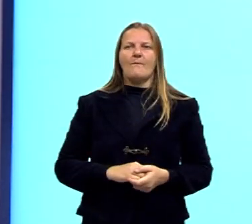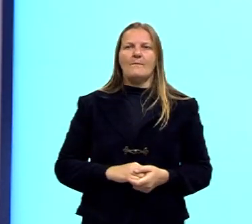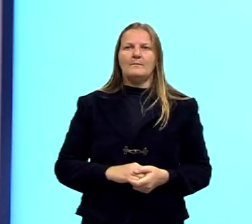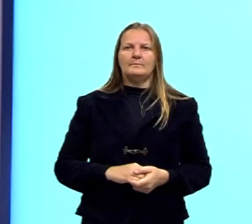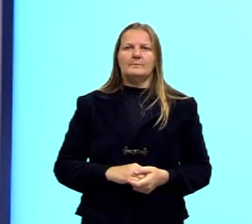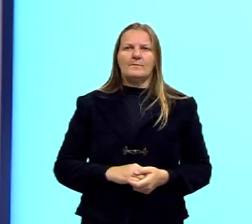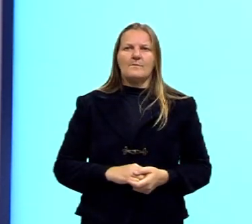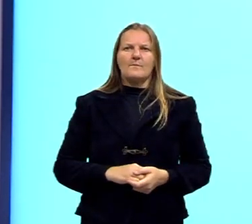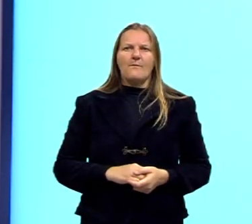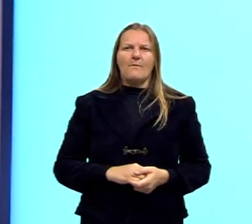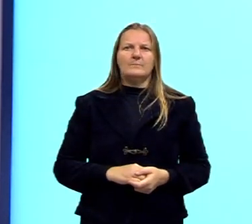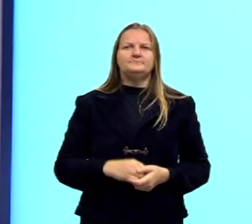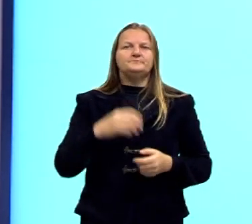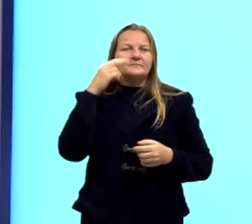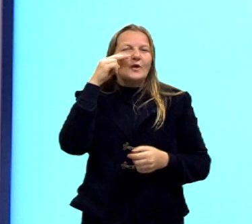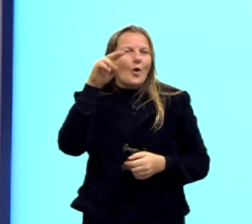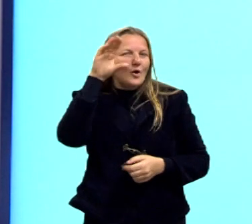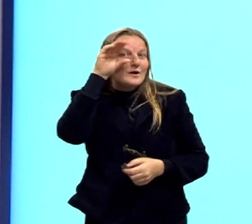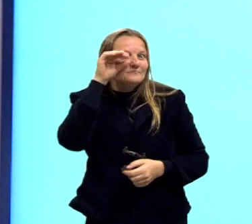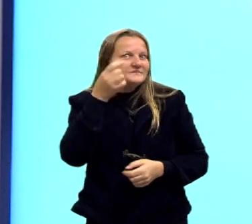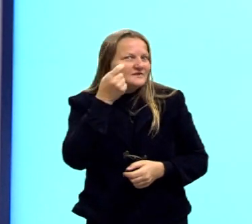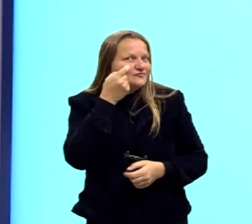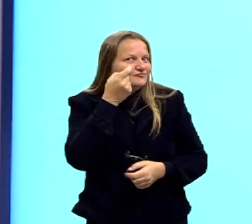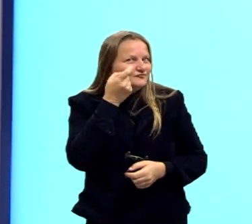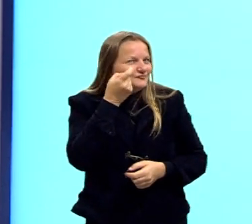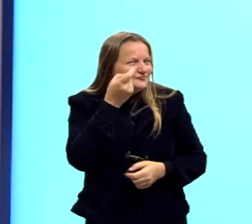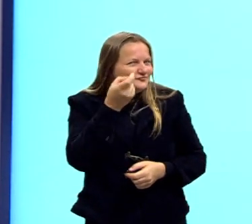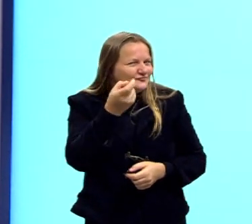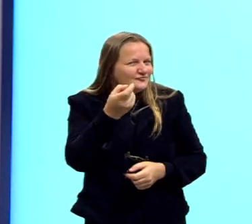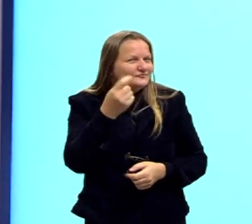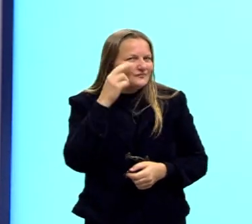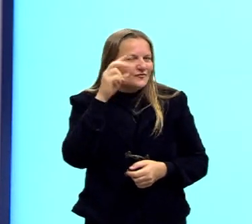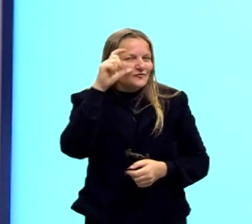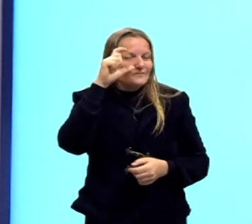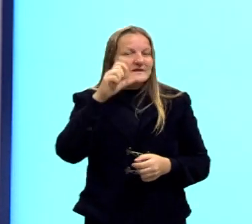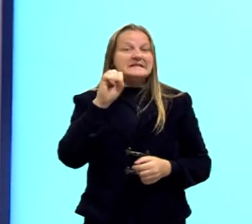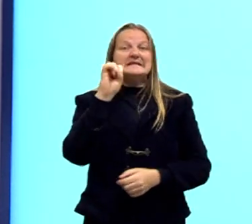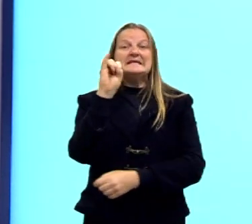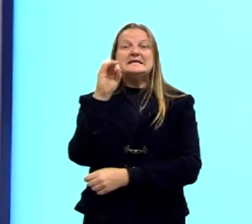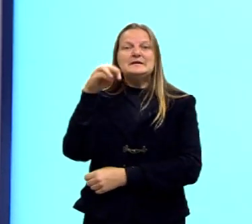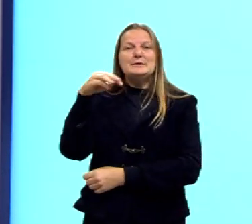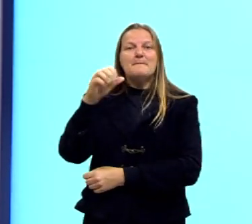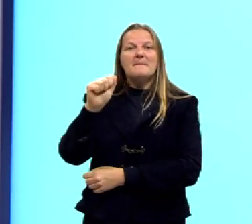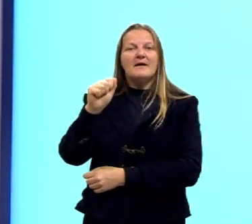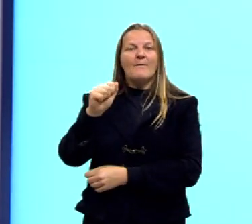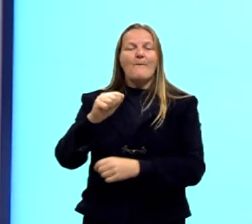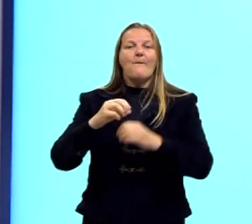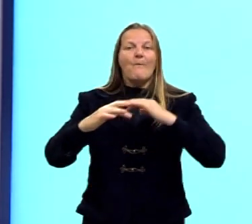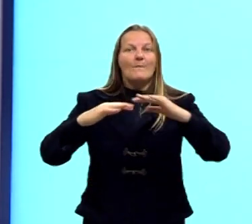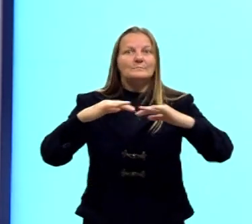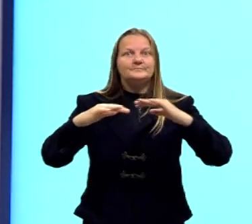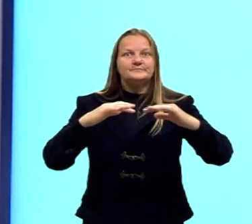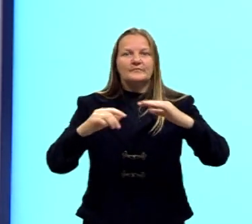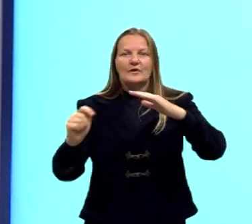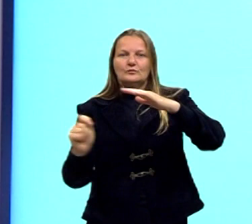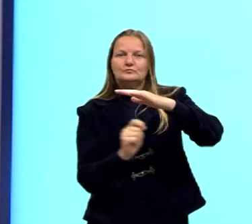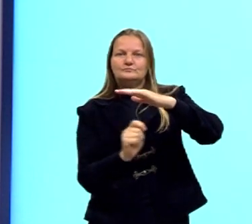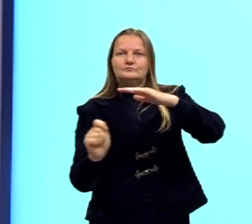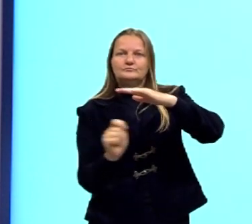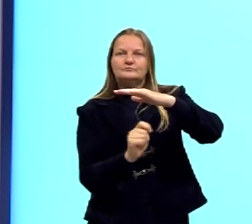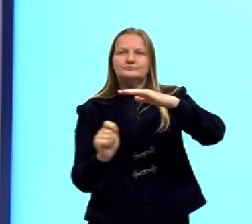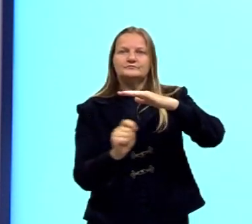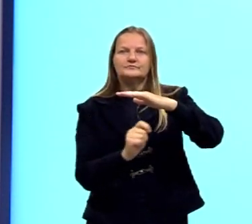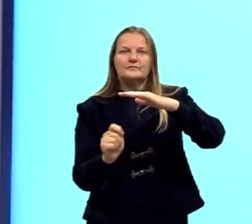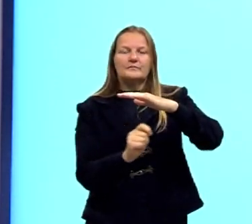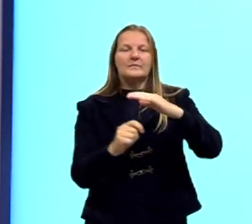bom e olha só que interessante agora a gente se a gente coloca um ímã em movimento né um